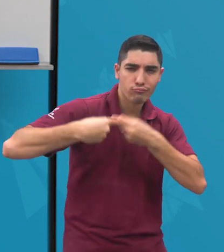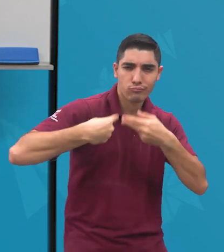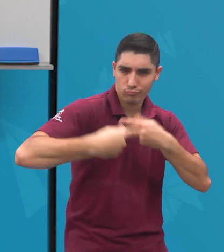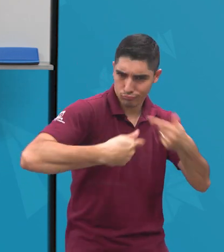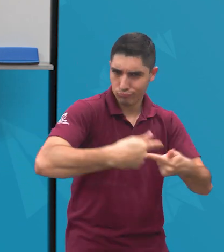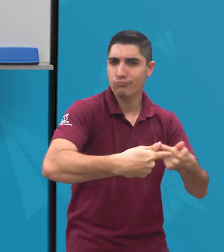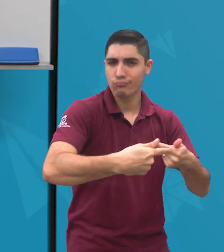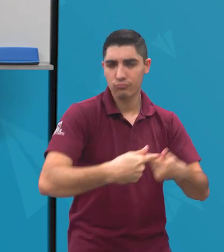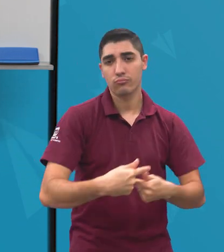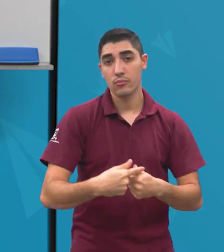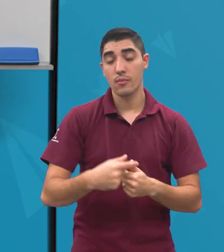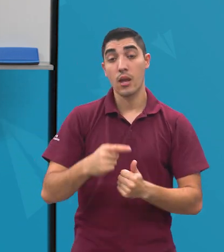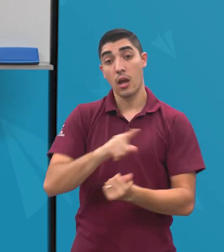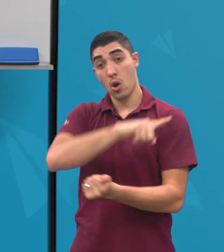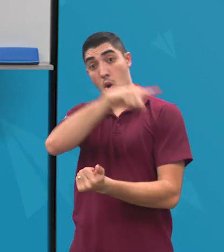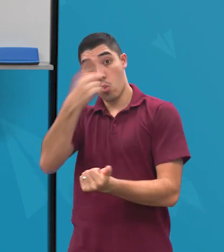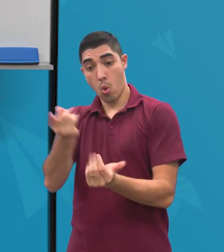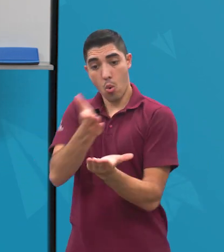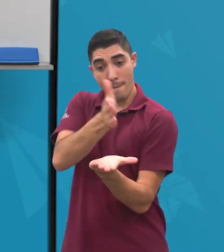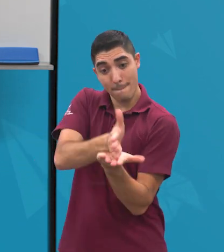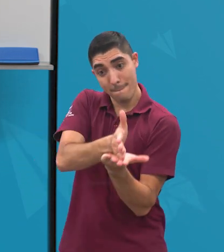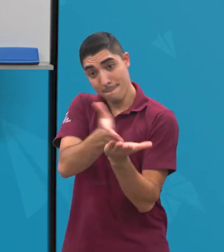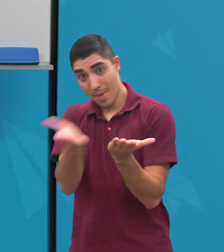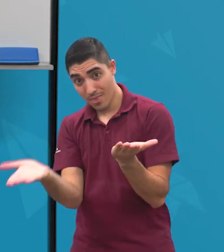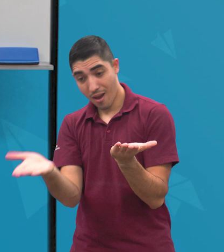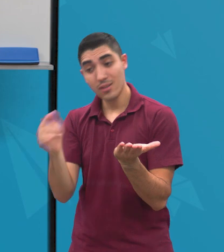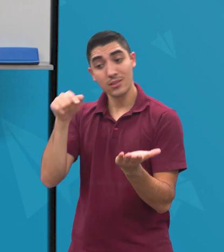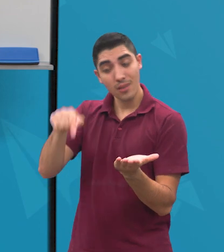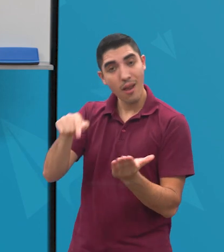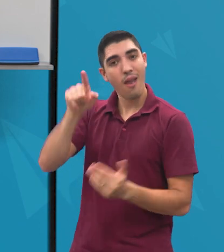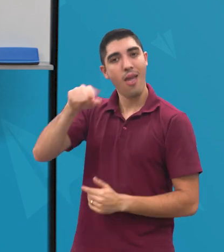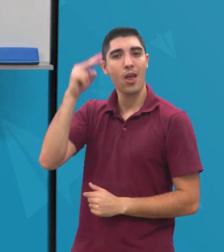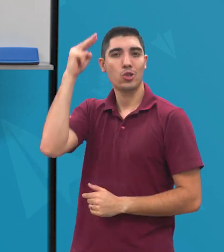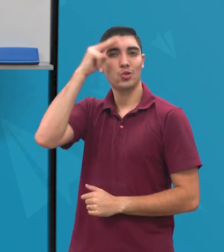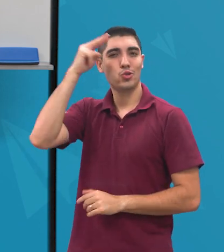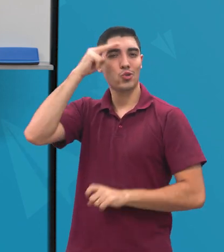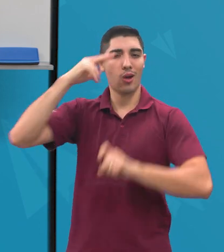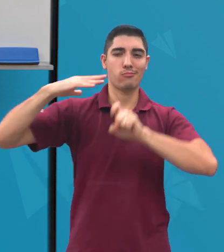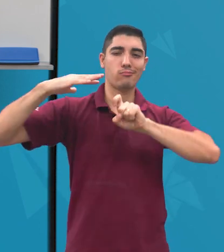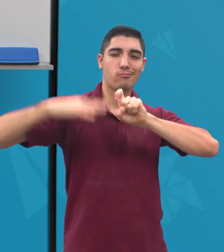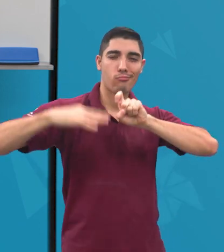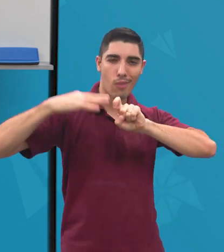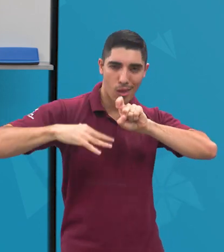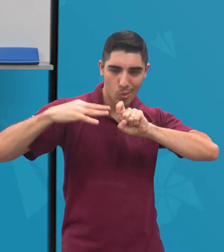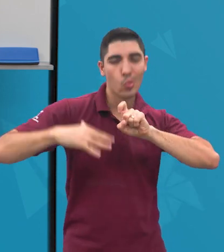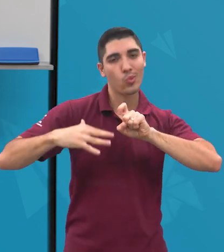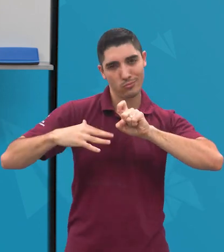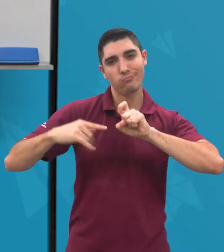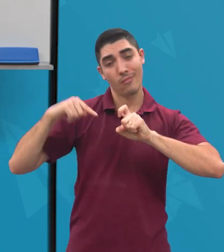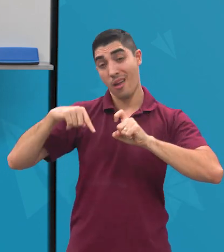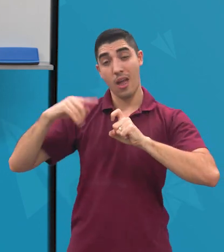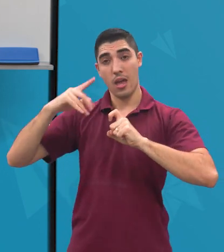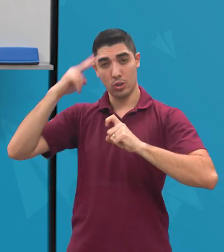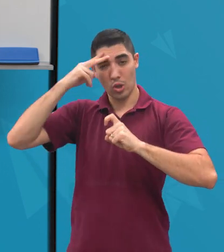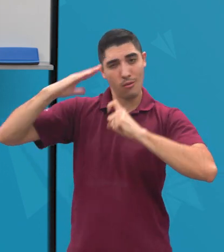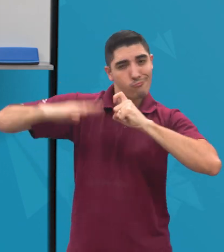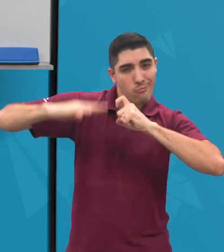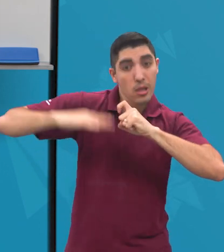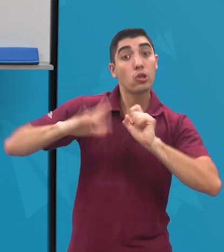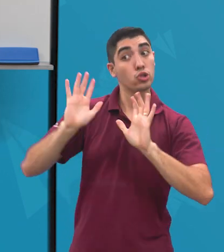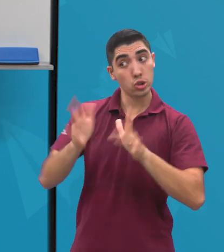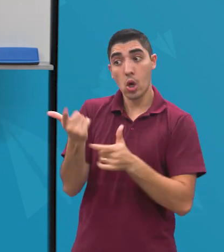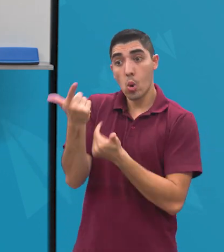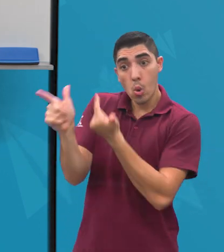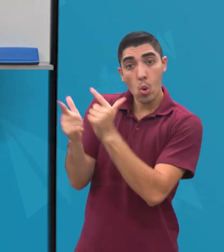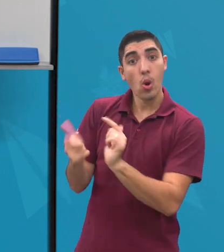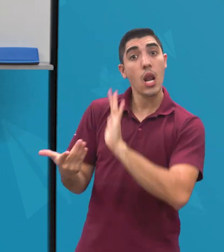toda essa outra parte são os mitos, são relatos orais que já estavam presentes em outros